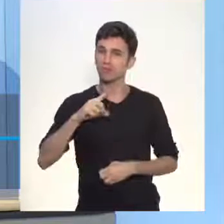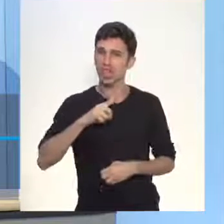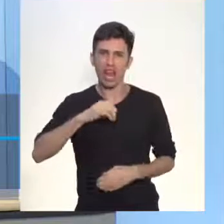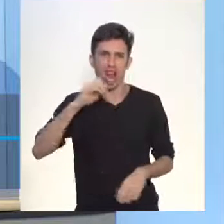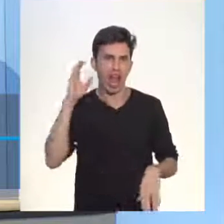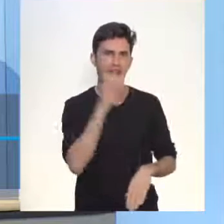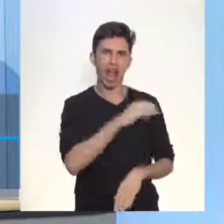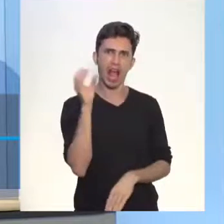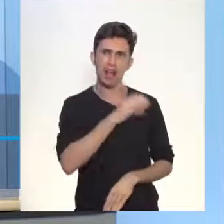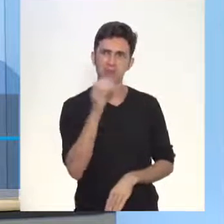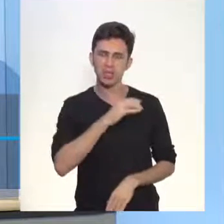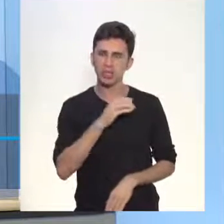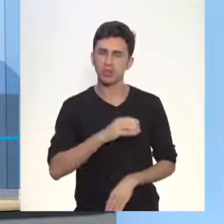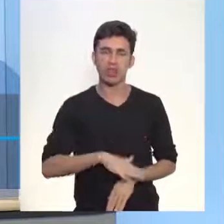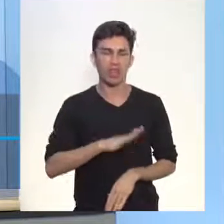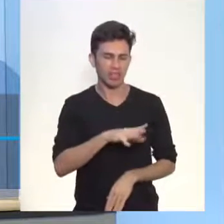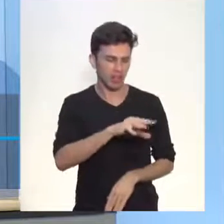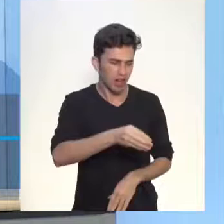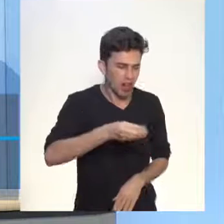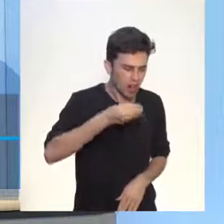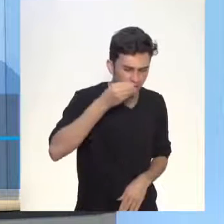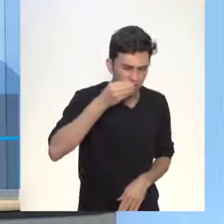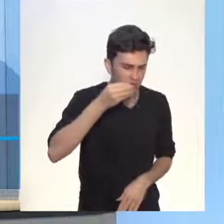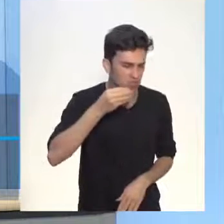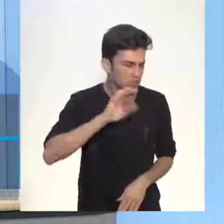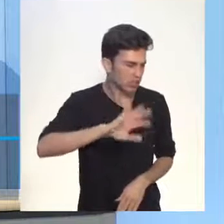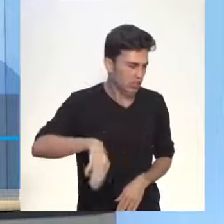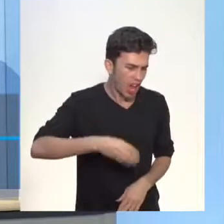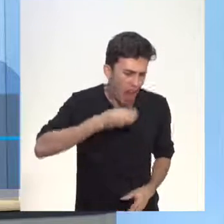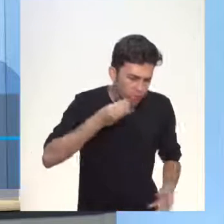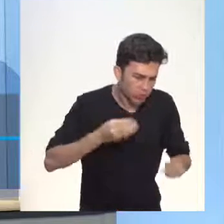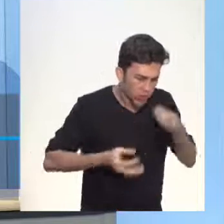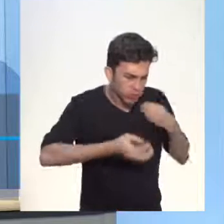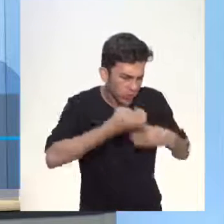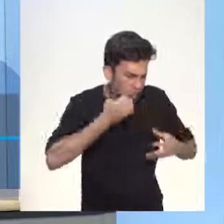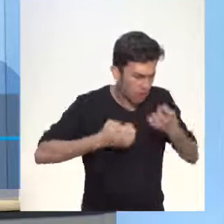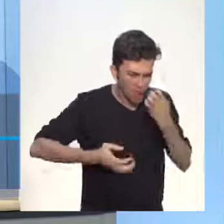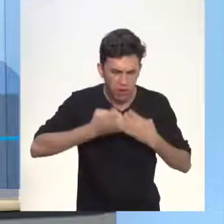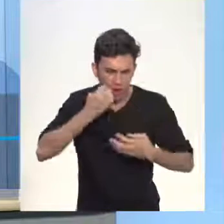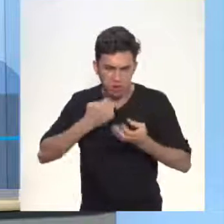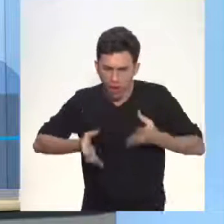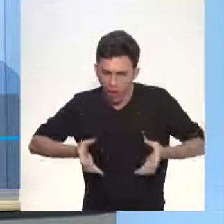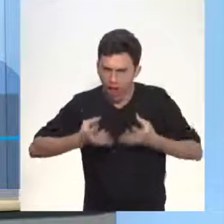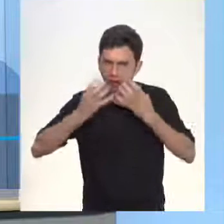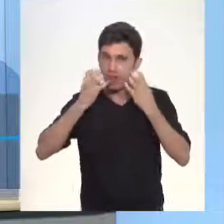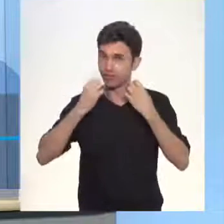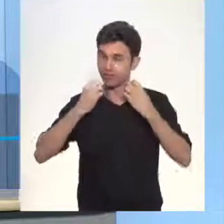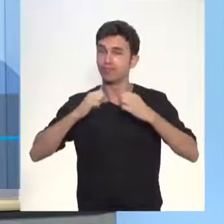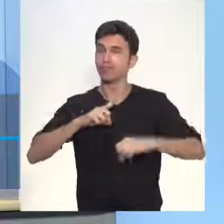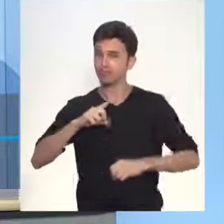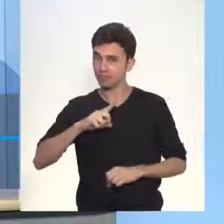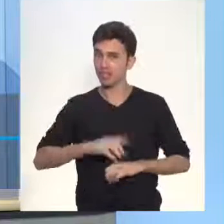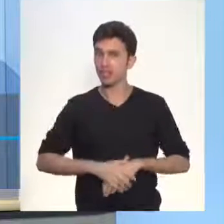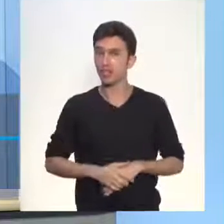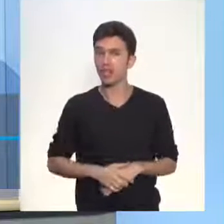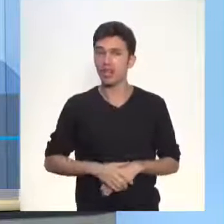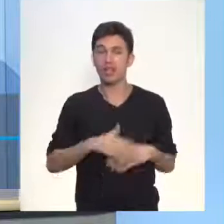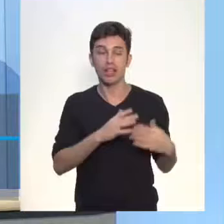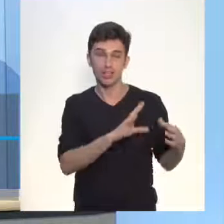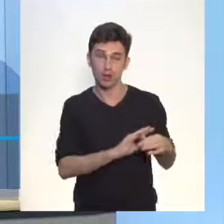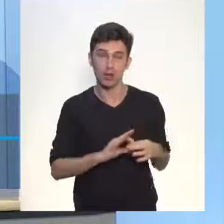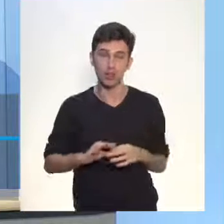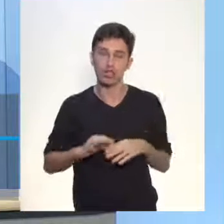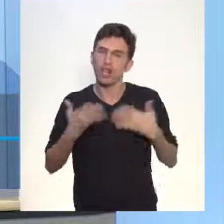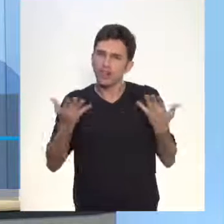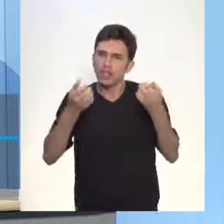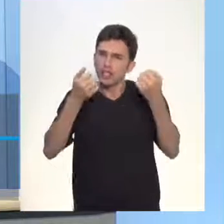rápida. Então, esse bicho, então, não cheirava, comia de maneira rápida, bruta, exagerada, até nesse contexto. E ele já vai falando para